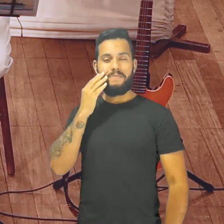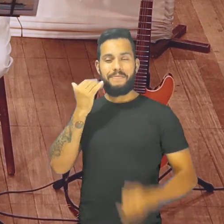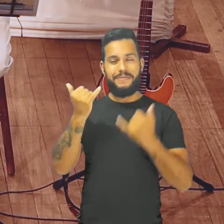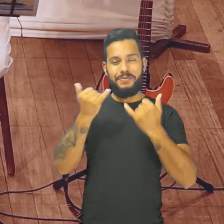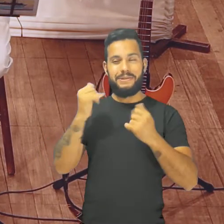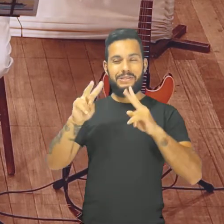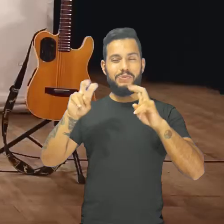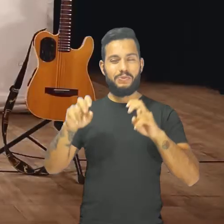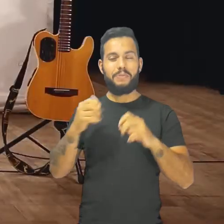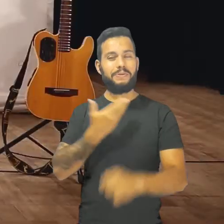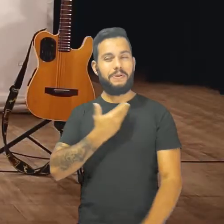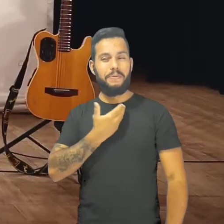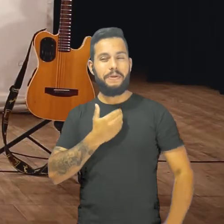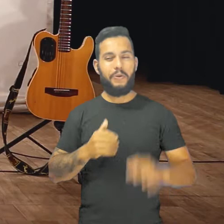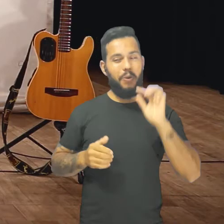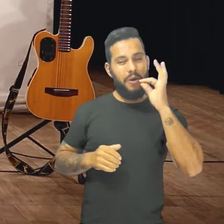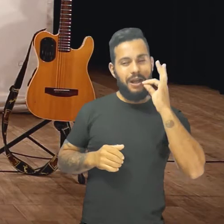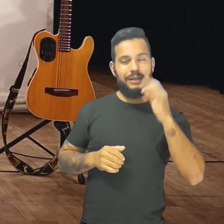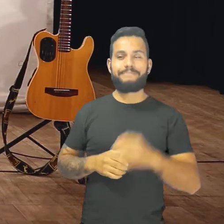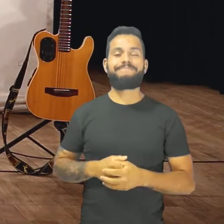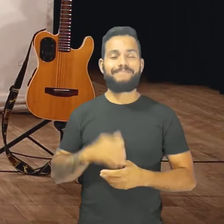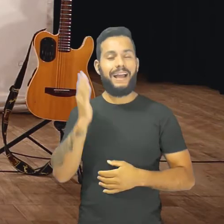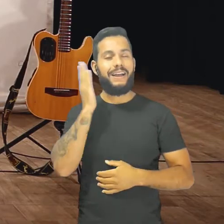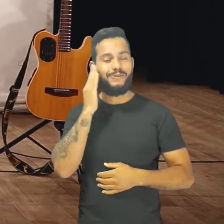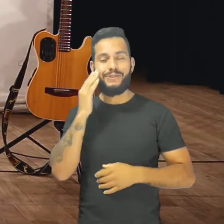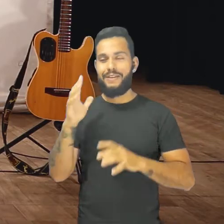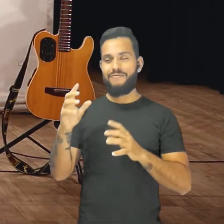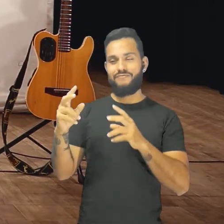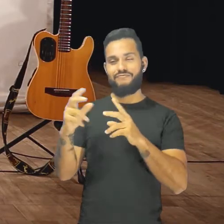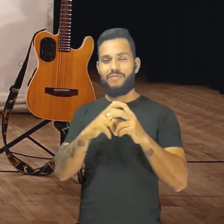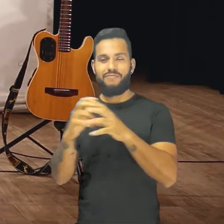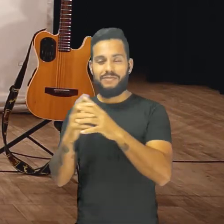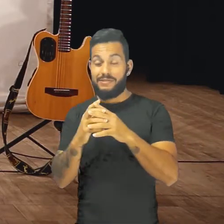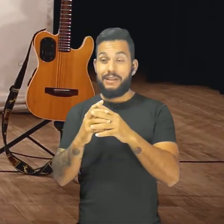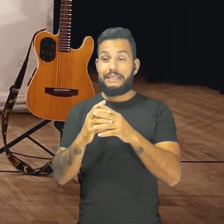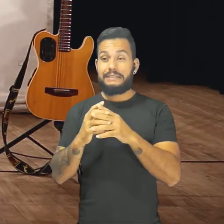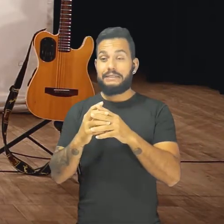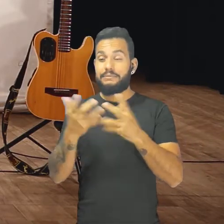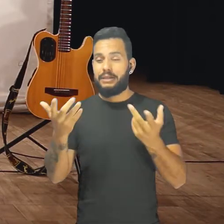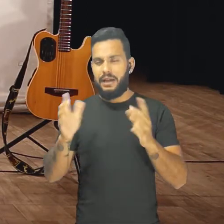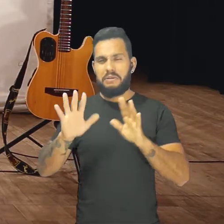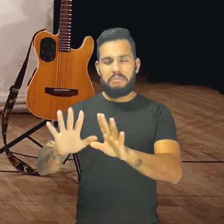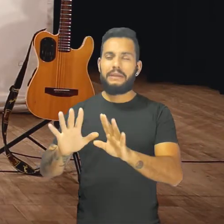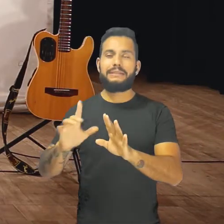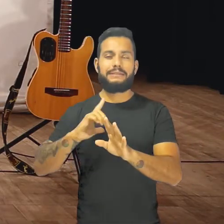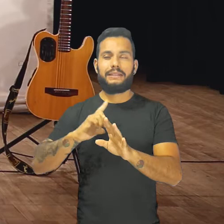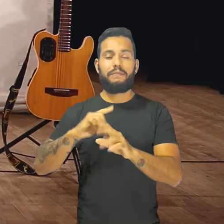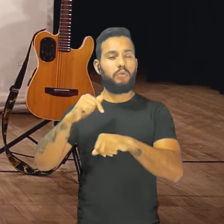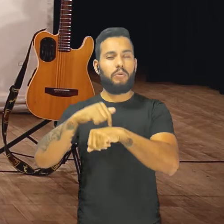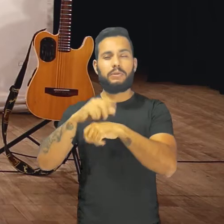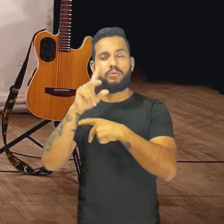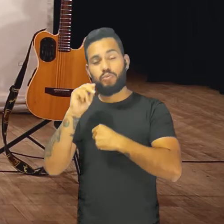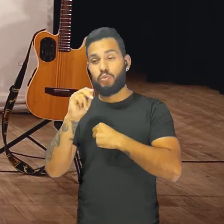senhor Parmesão. Sei que a desavença foi um mal-entendido no sono, a fome e um rabo mordido. E a